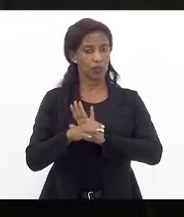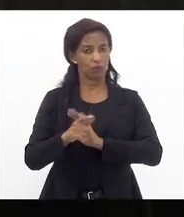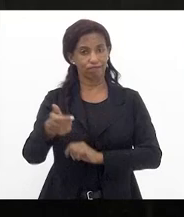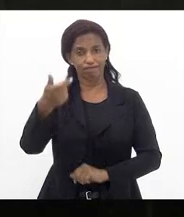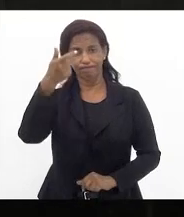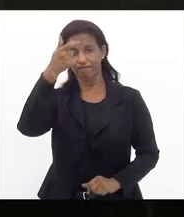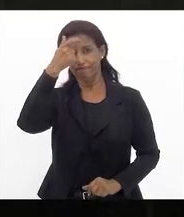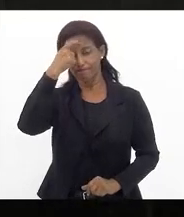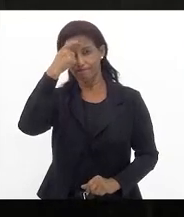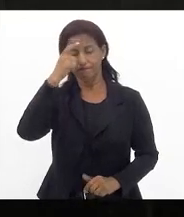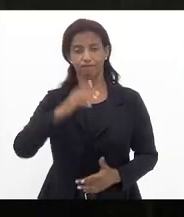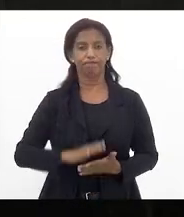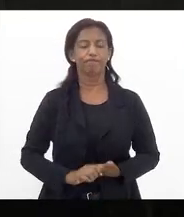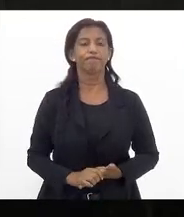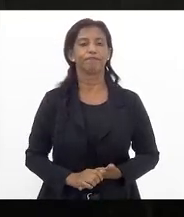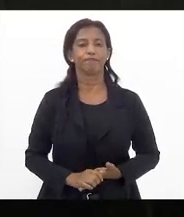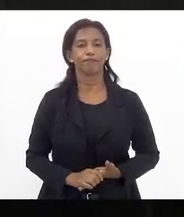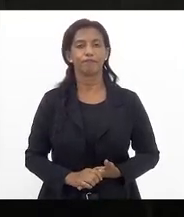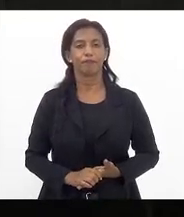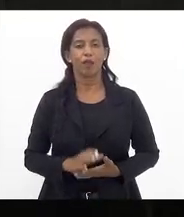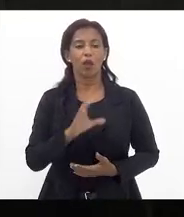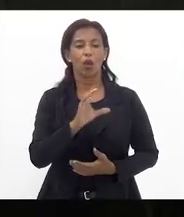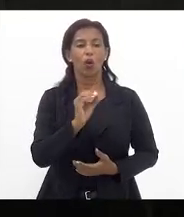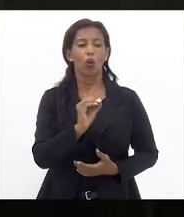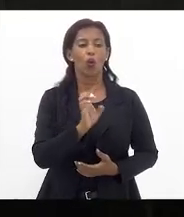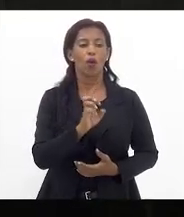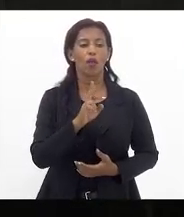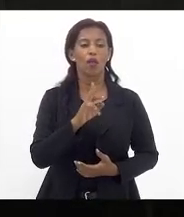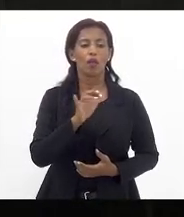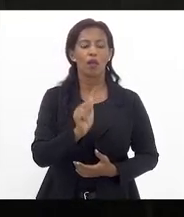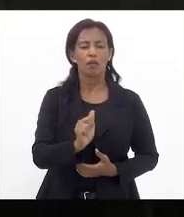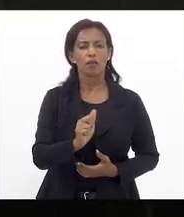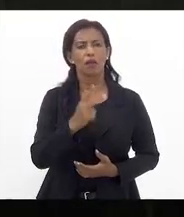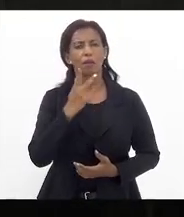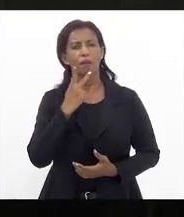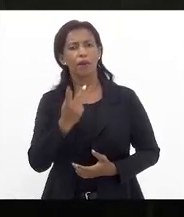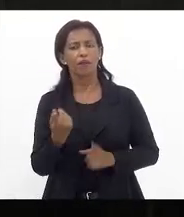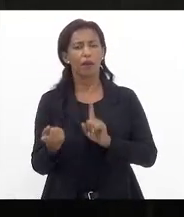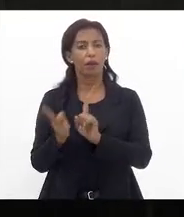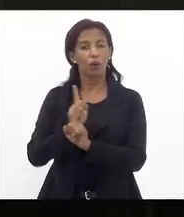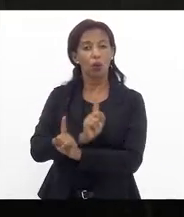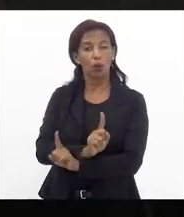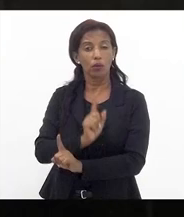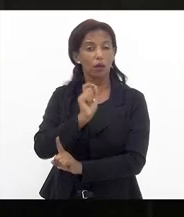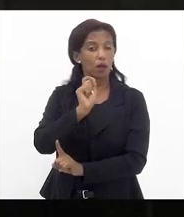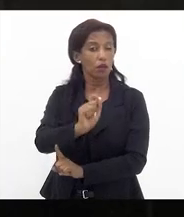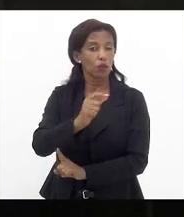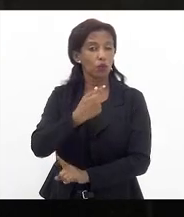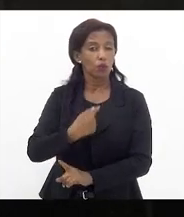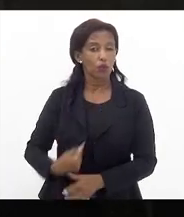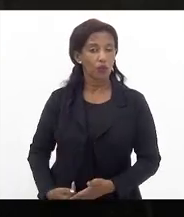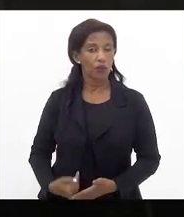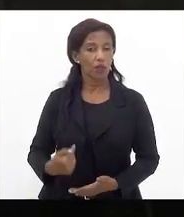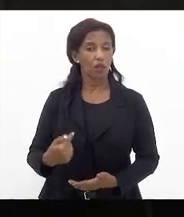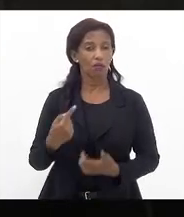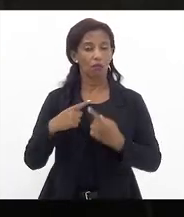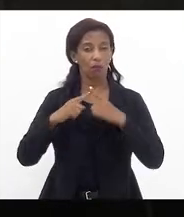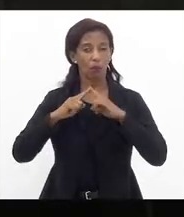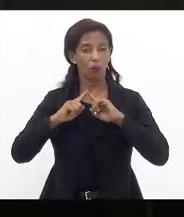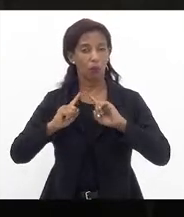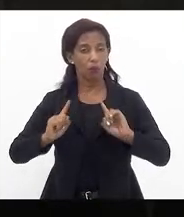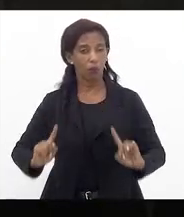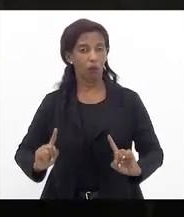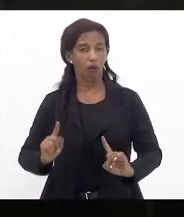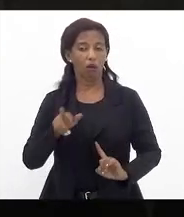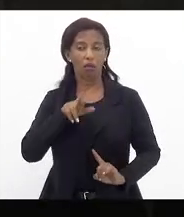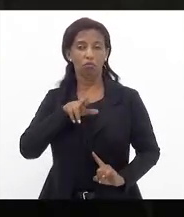coerência e de simetria. Coerência para dizer que, ao contrário do que pretende o governo argumentar,